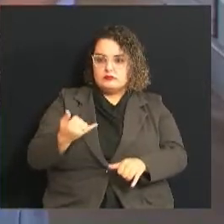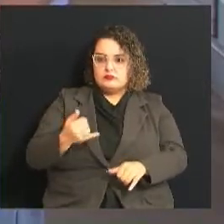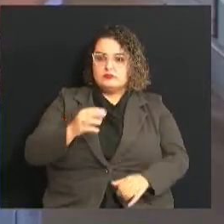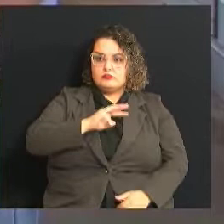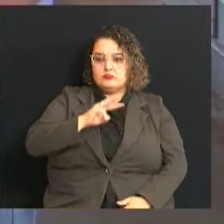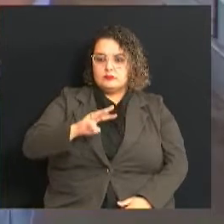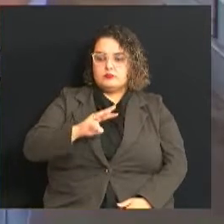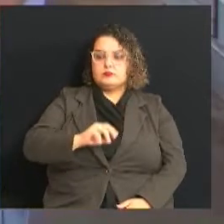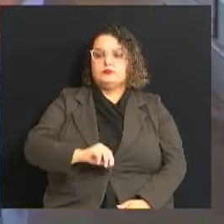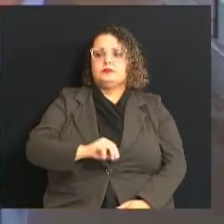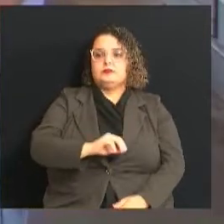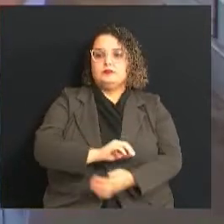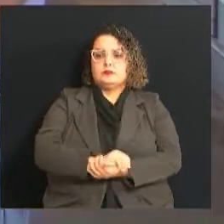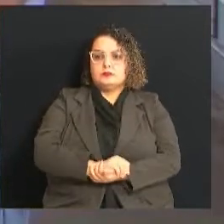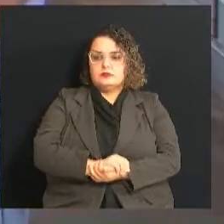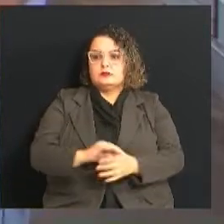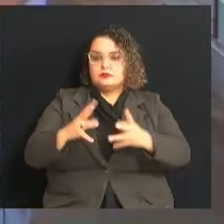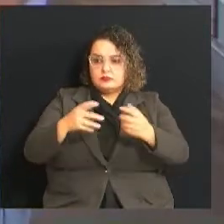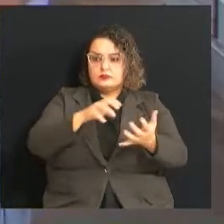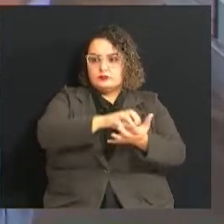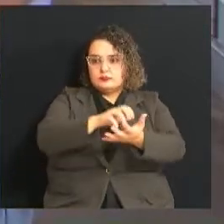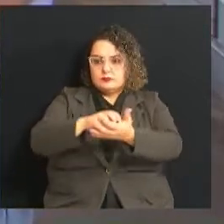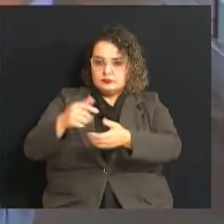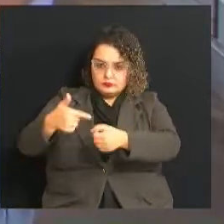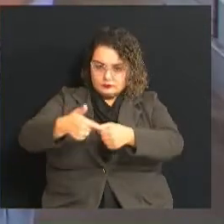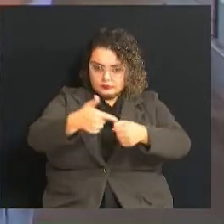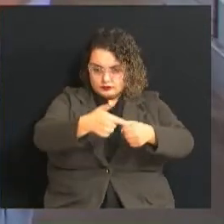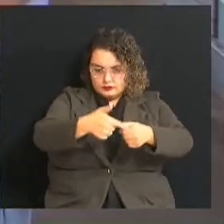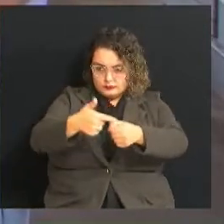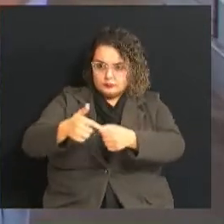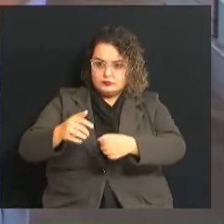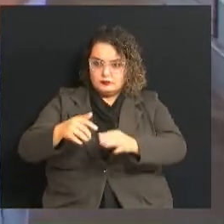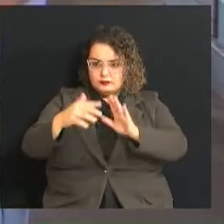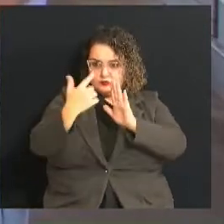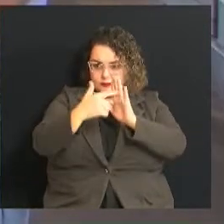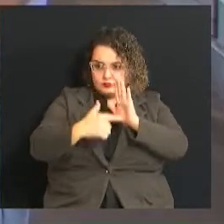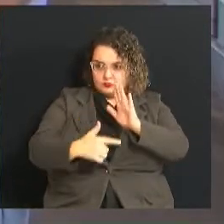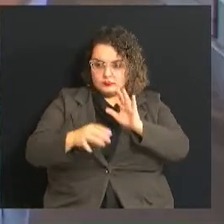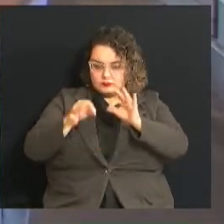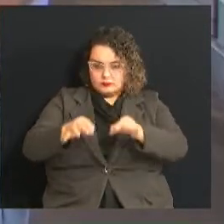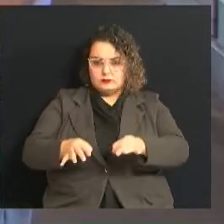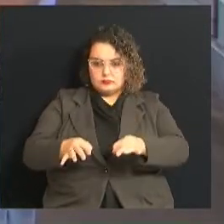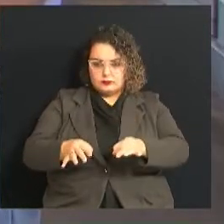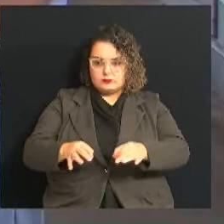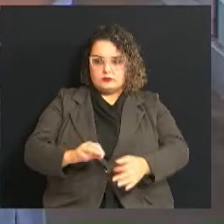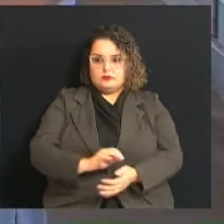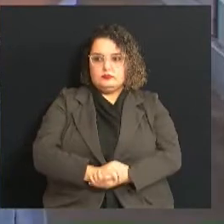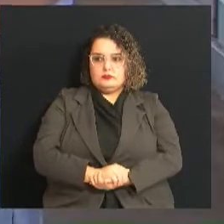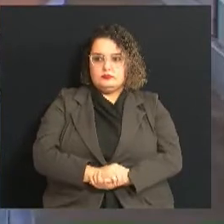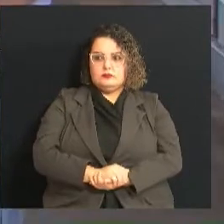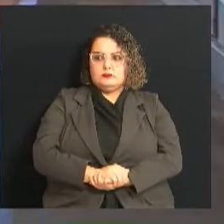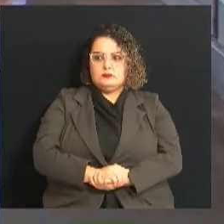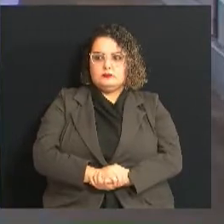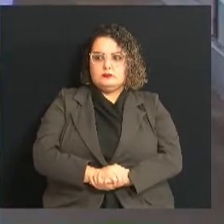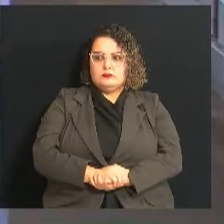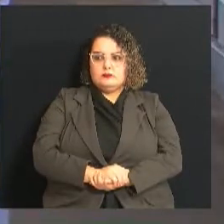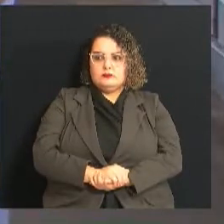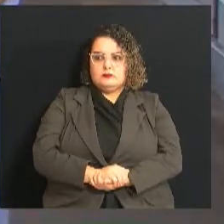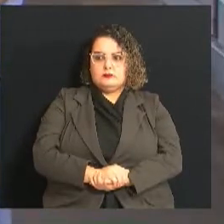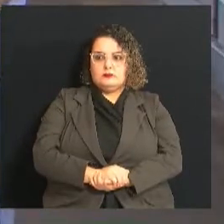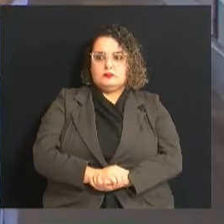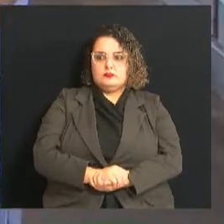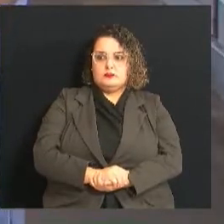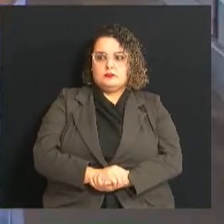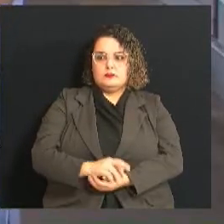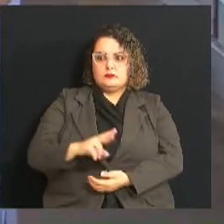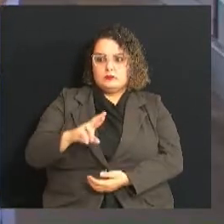não é? Lá tem todos os postos, as listas, a lista dos postos que estão, não é, participando da campanha? Isso mesmo, vamos lá, é